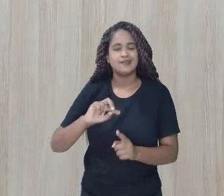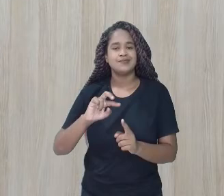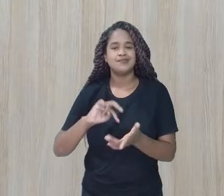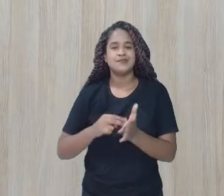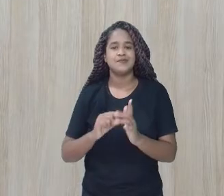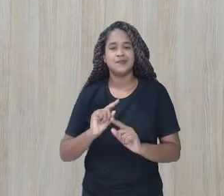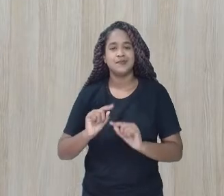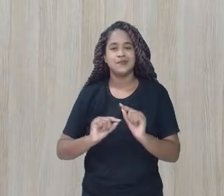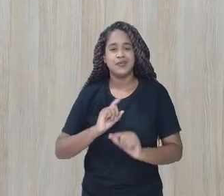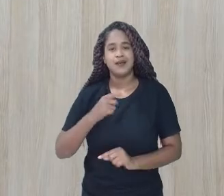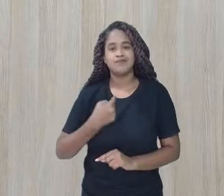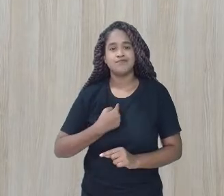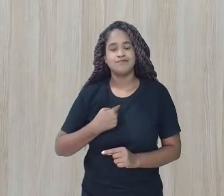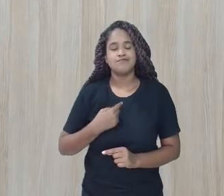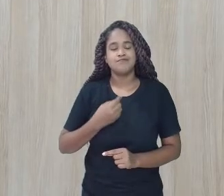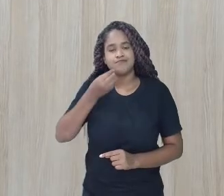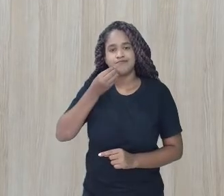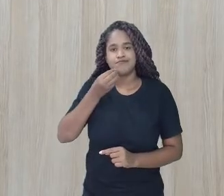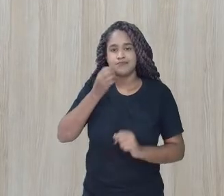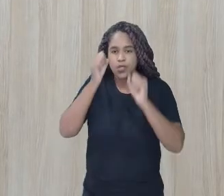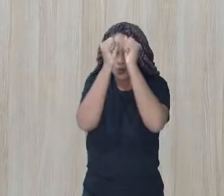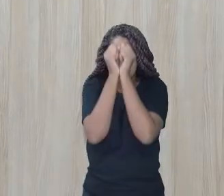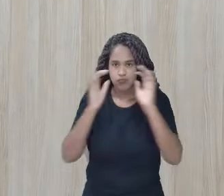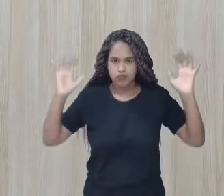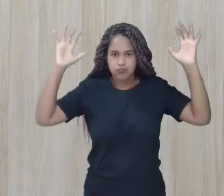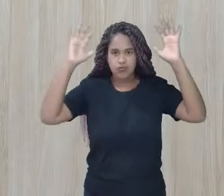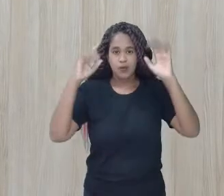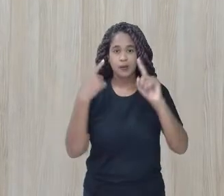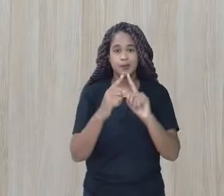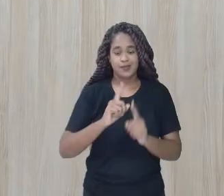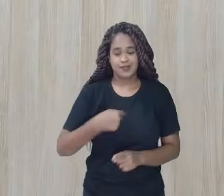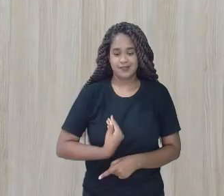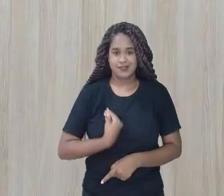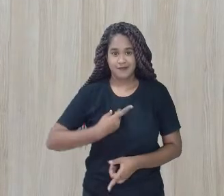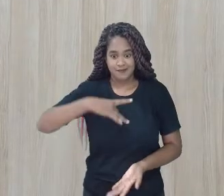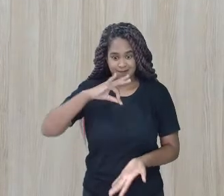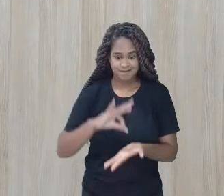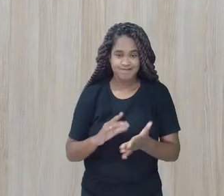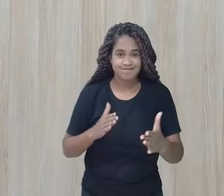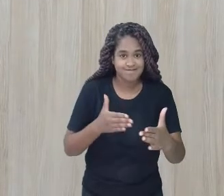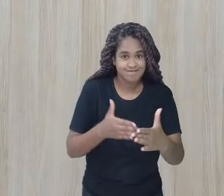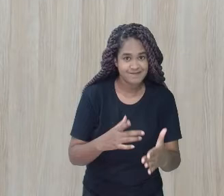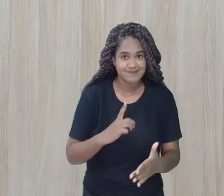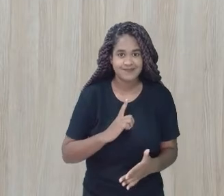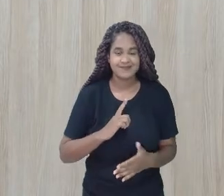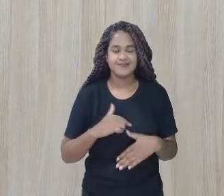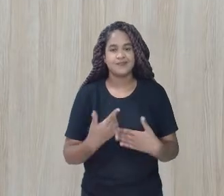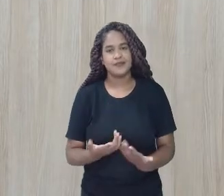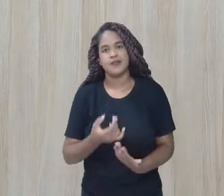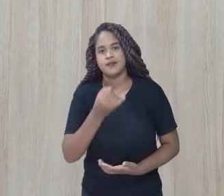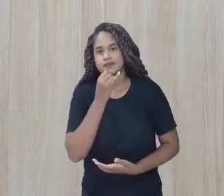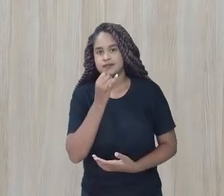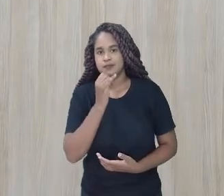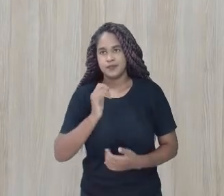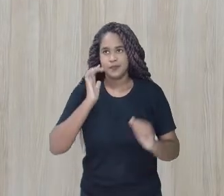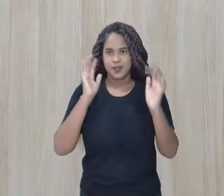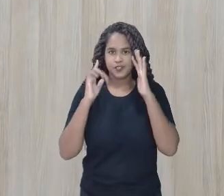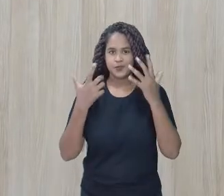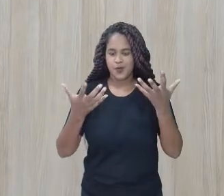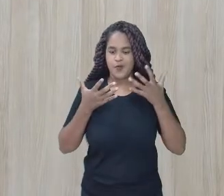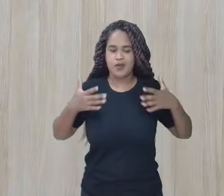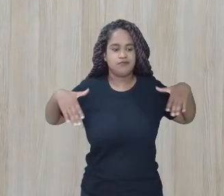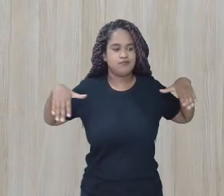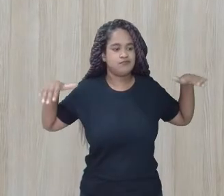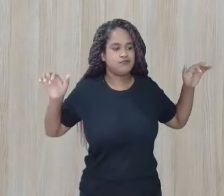vida é limitada, a gente tem, né, limitações com relação ao que a gente pode fazer. Então, por exemplo, imagino que eu quero voar